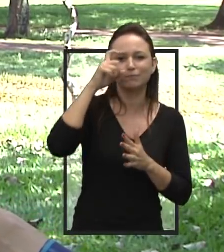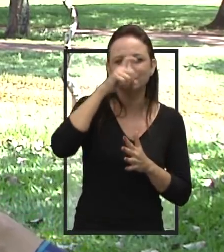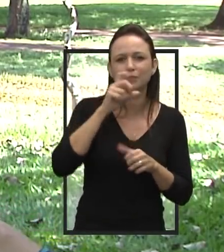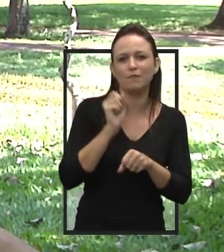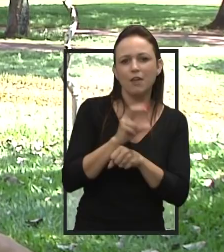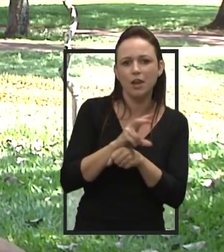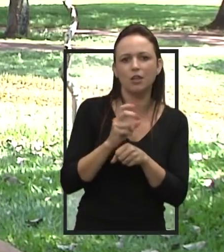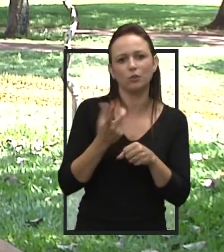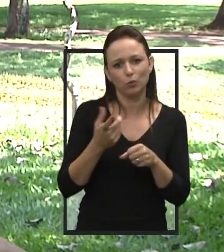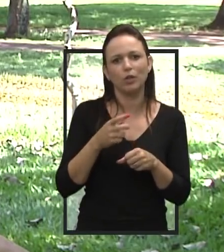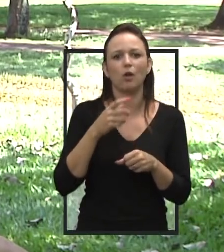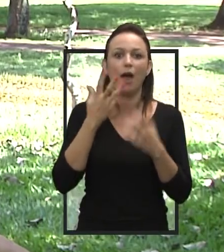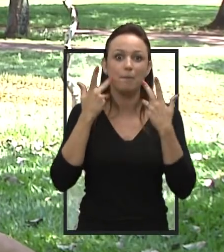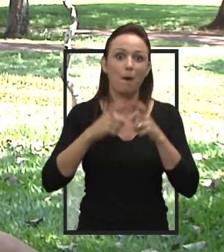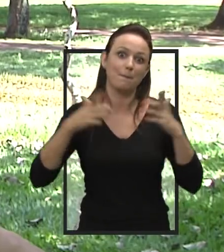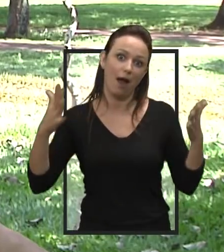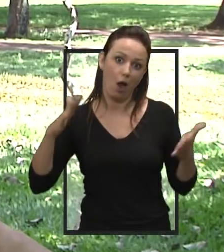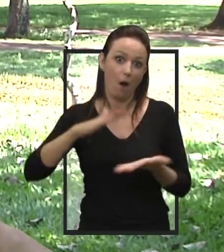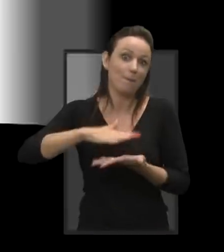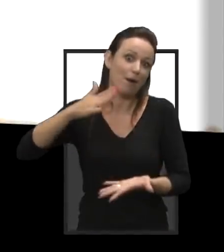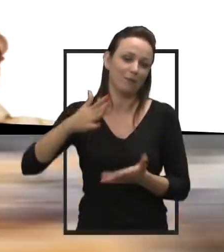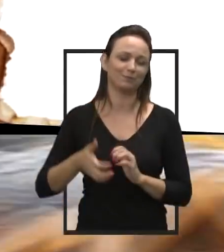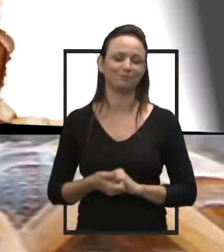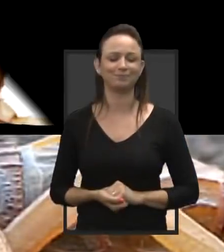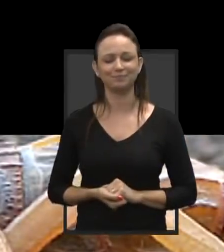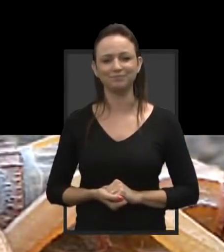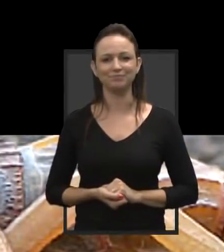de escorpião do que os animais maiores.